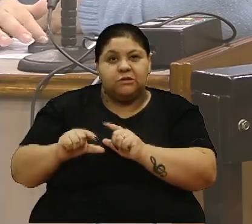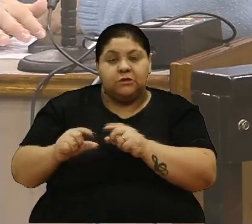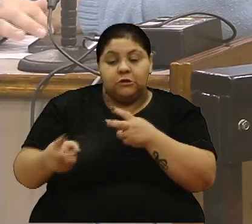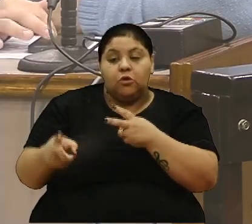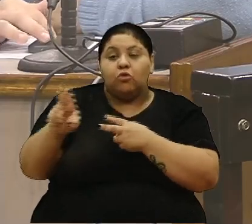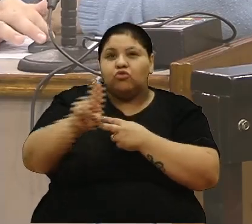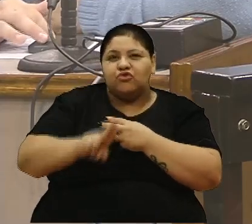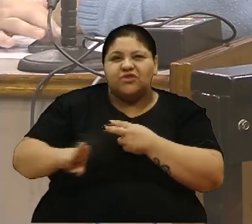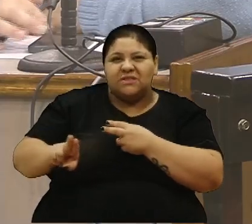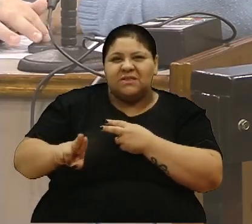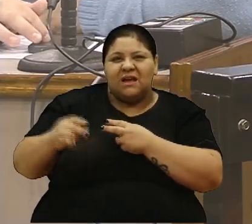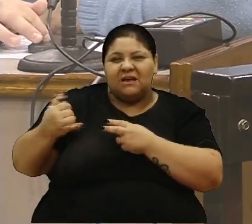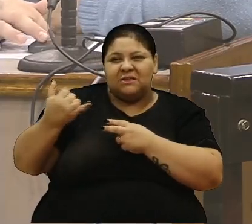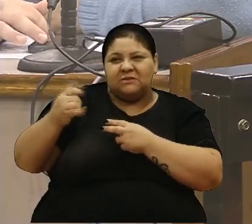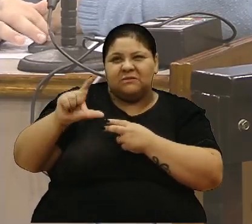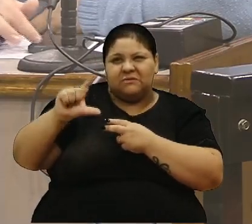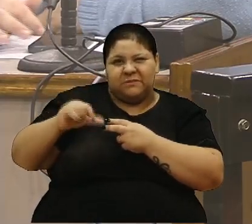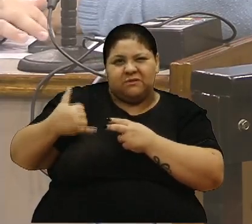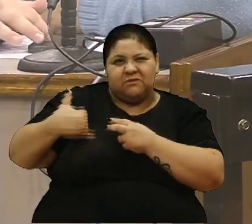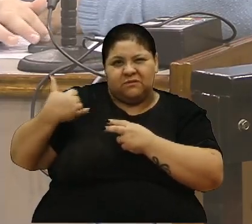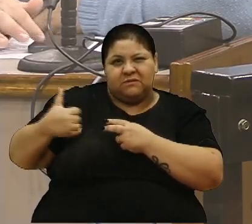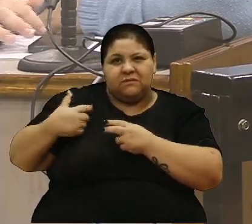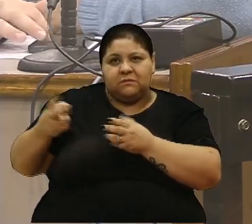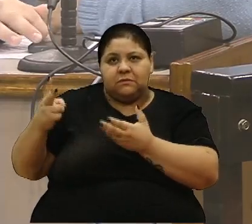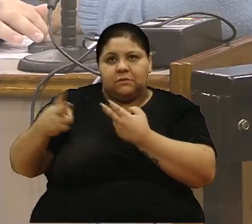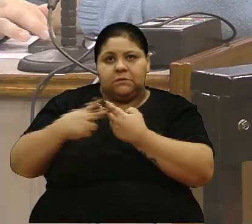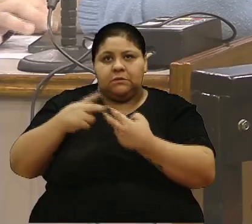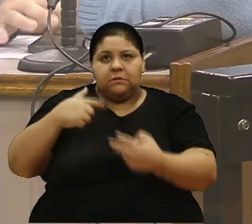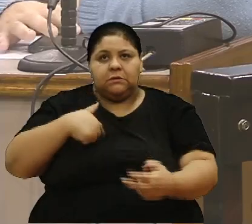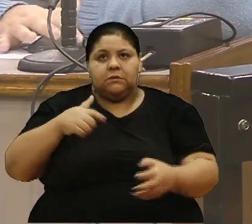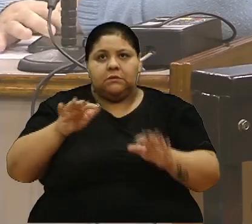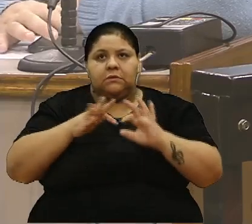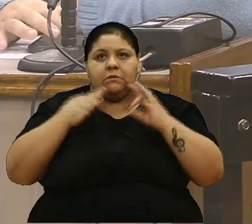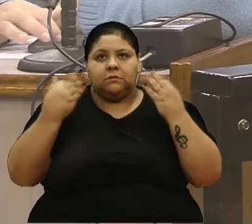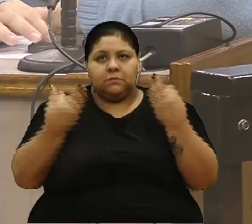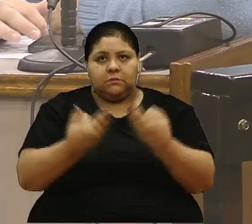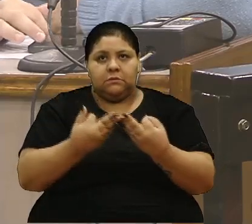crimes. Eu tenho experiência própria na minha família.